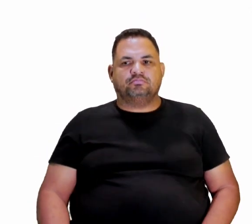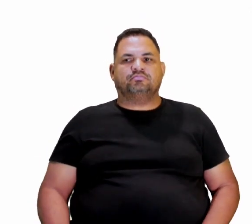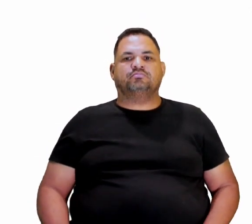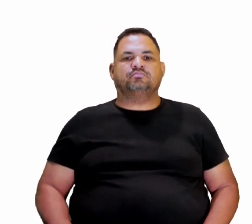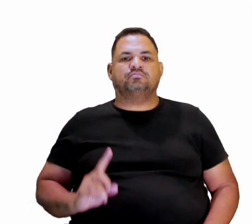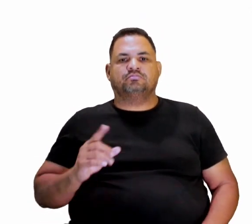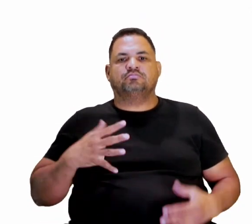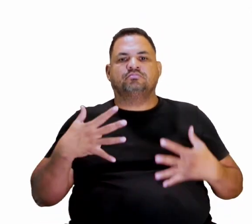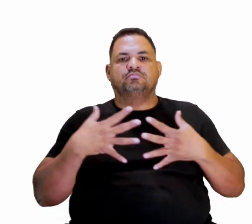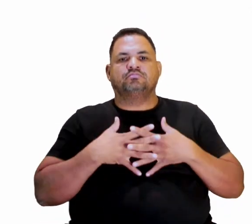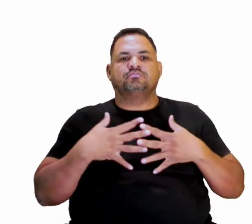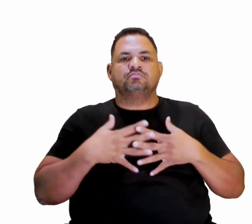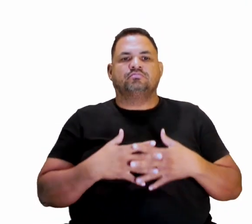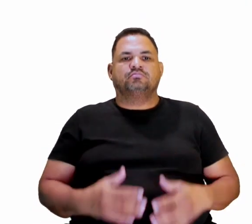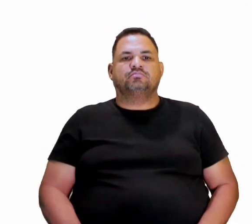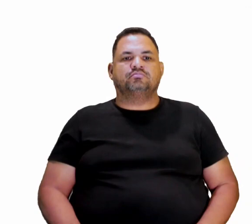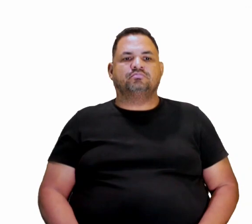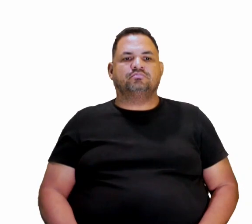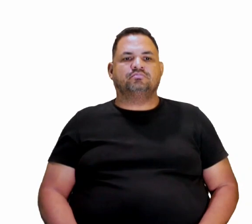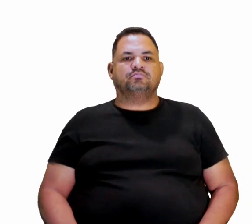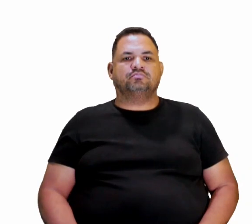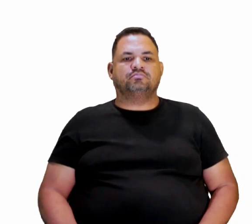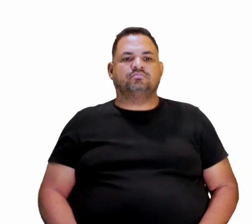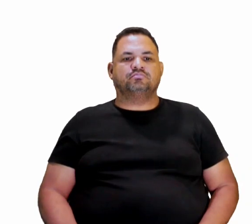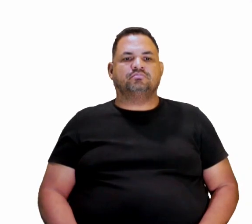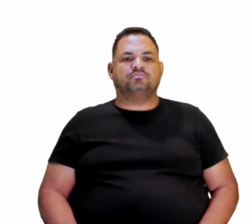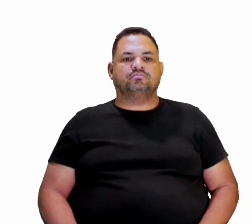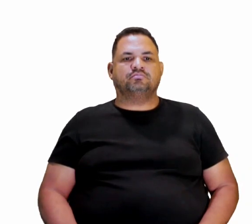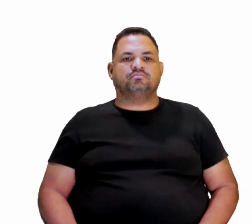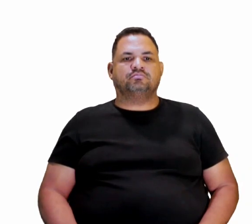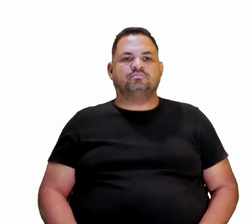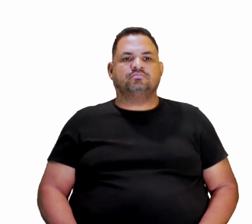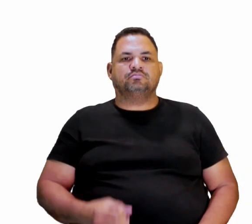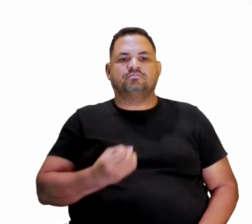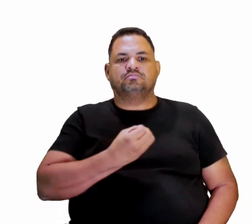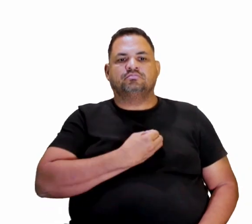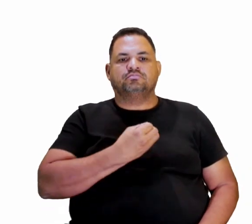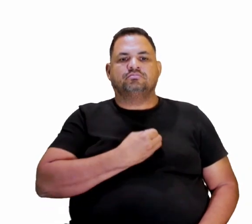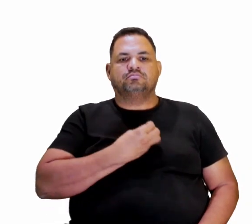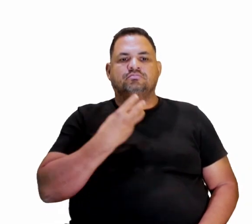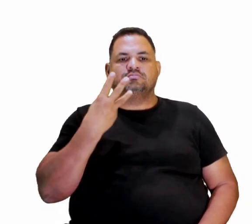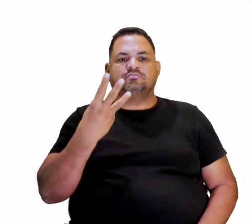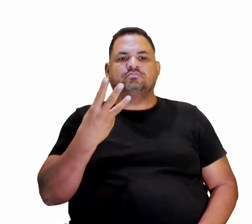Não confunda com traveling. Vamos na 3, o texto informa a frequência que